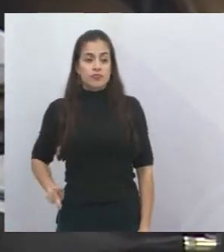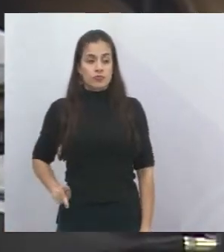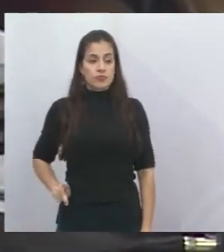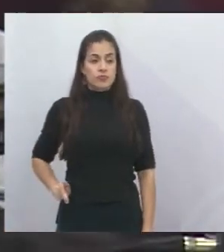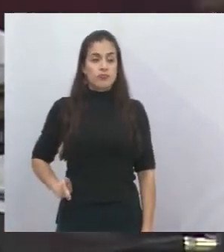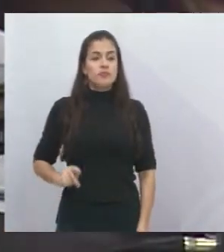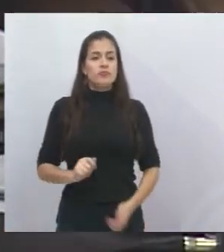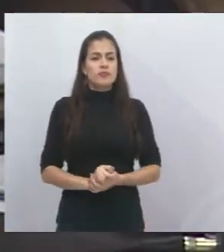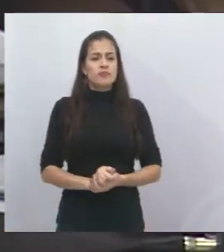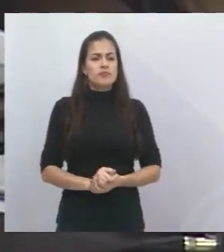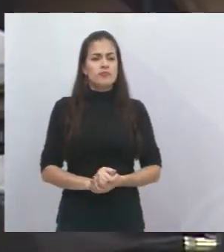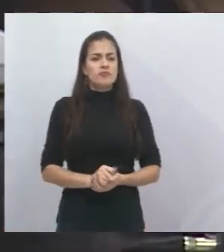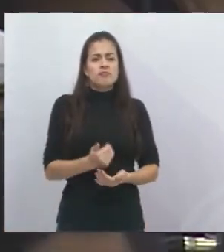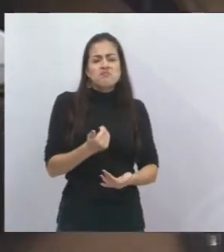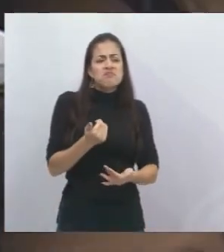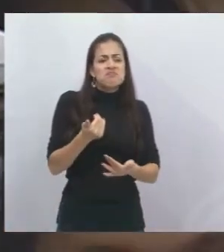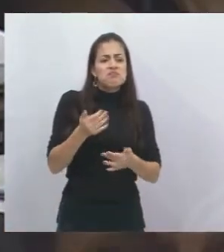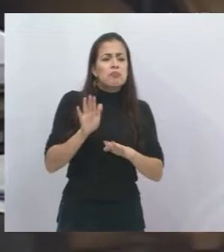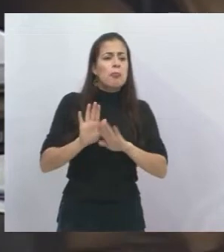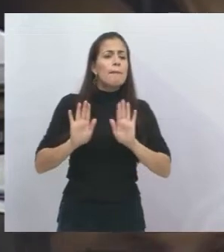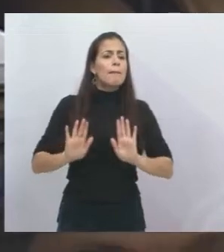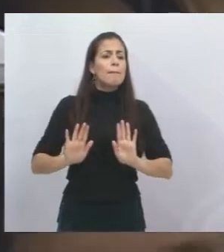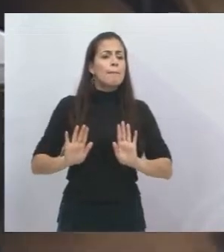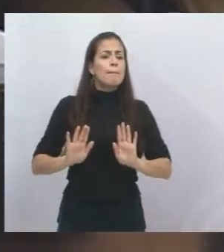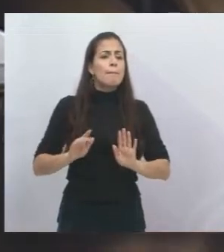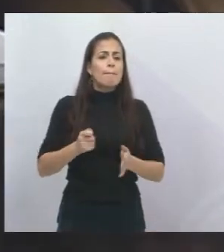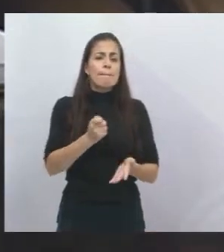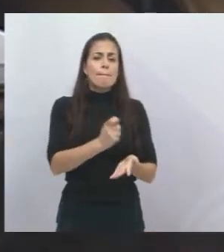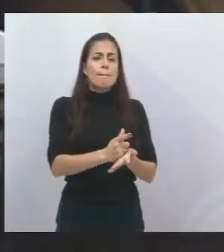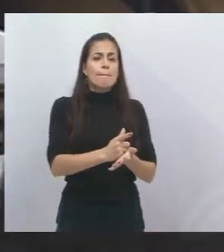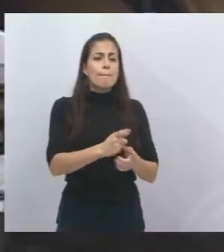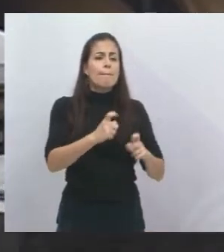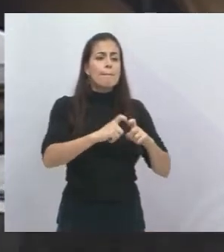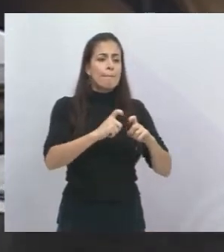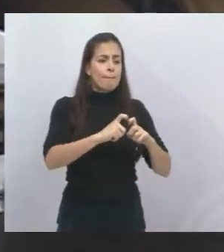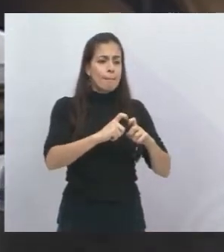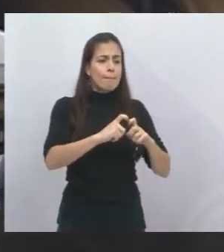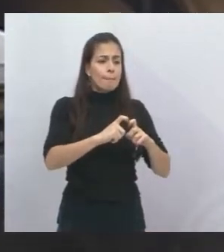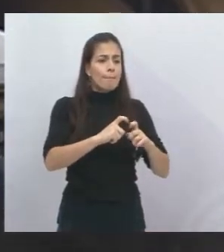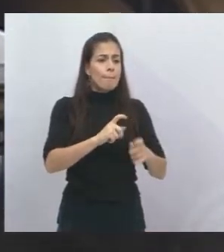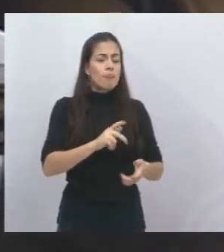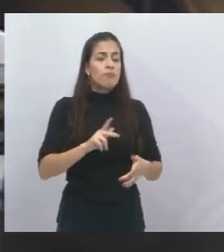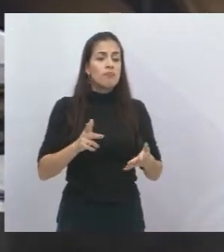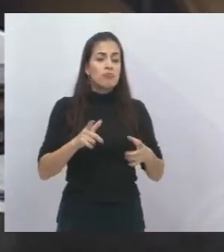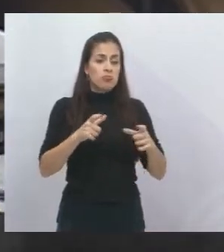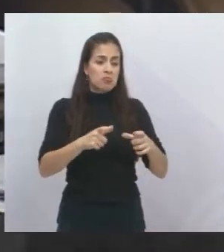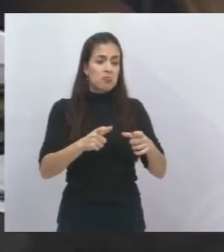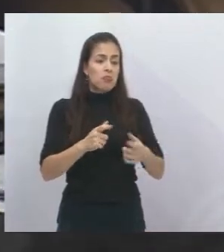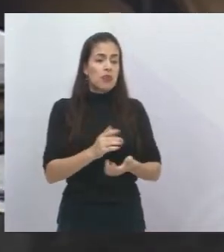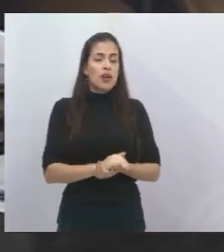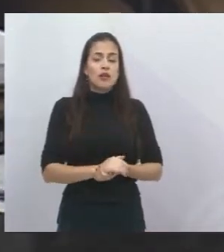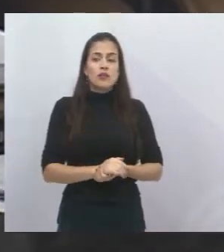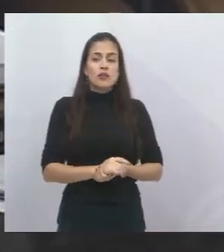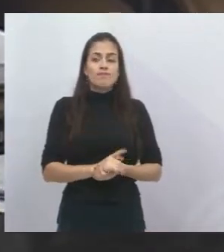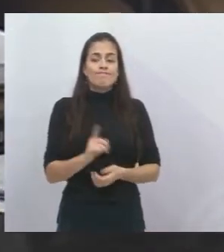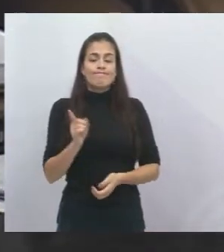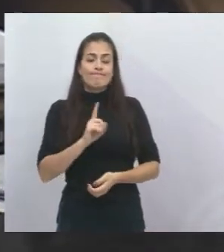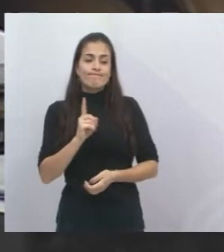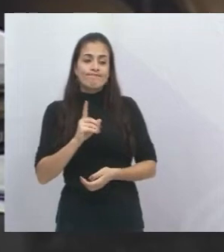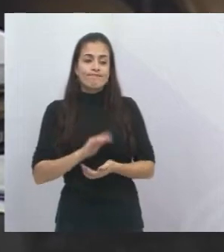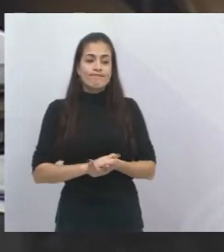aquele dinheirinho por mês, por vontade própria? É claro que não. Uma coisa é a teoria, outra coisa é a realidade. E a realidade